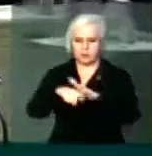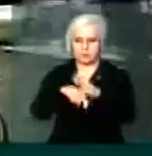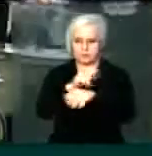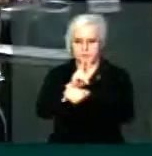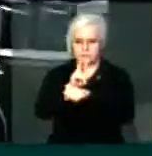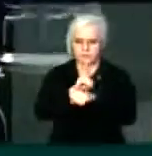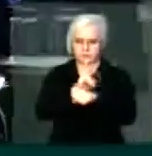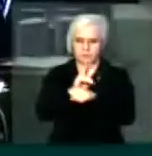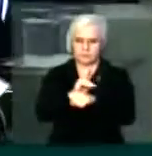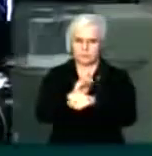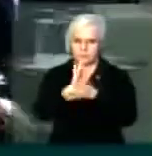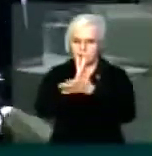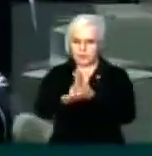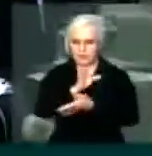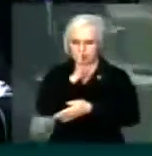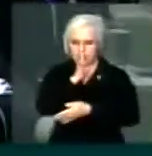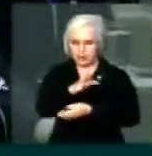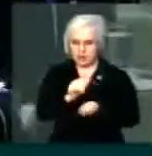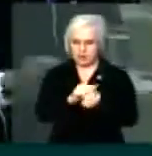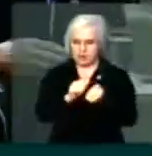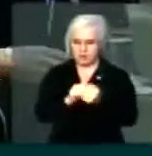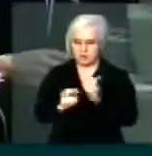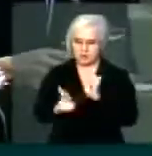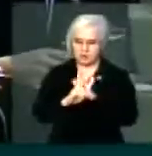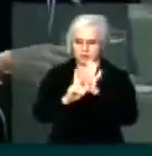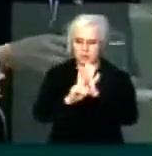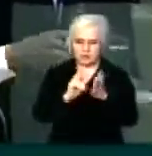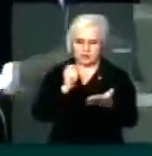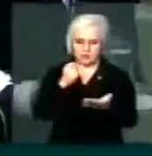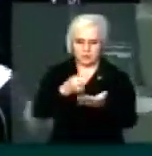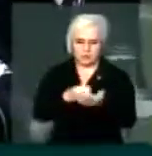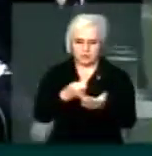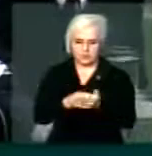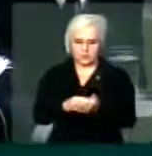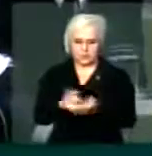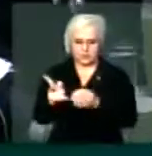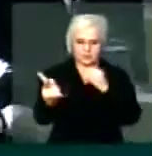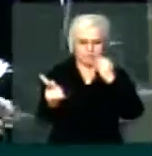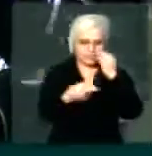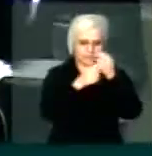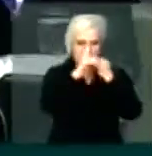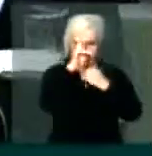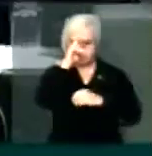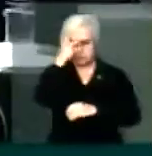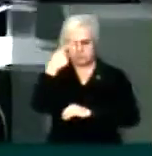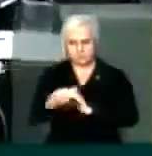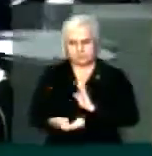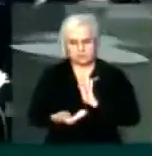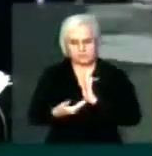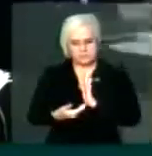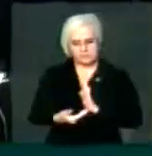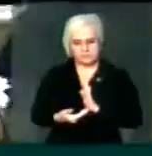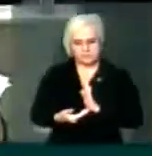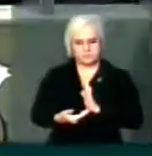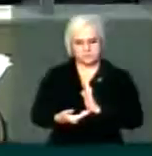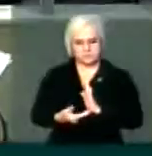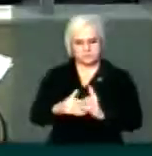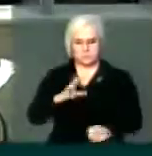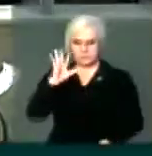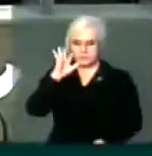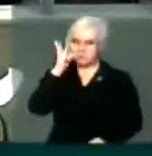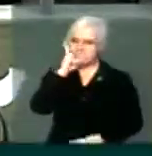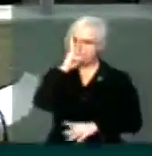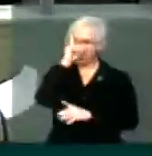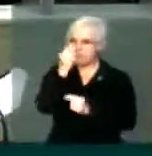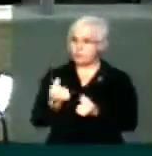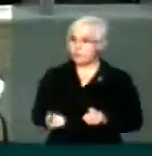Ameaças impostas pela representação distorcida nesta casa, determinada pelo